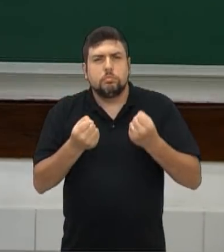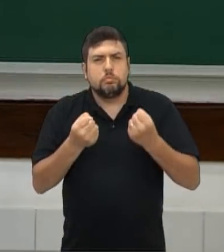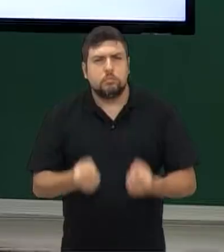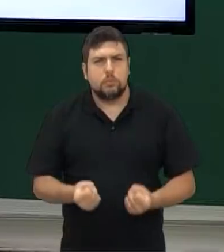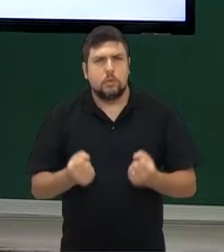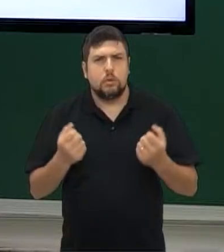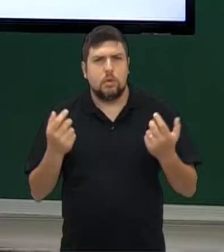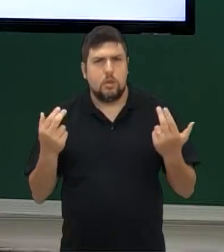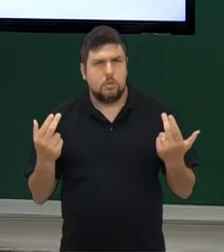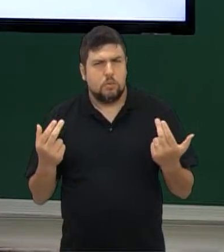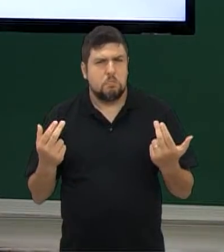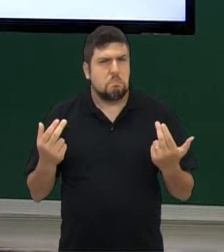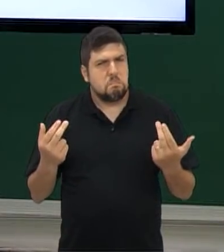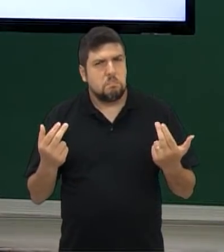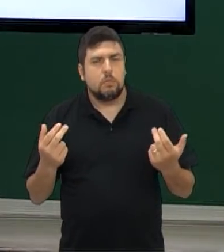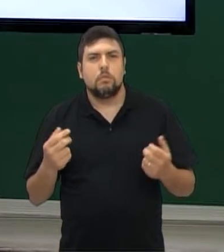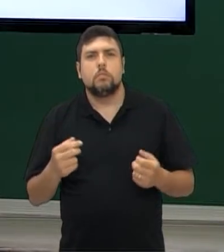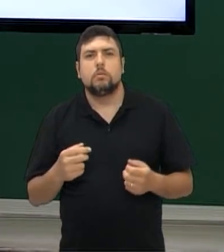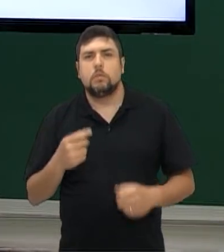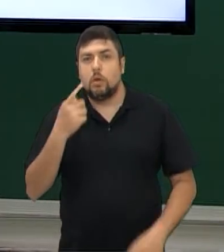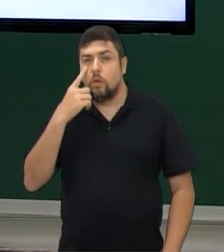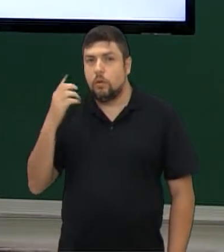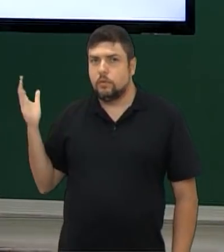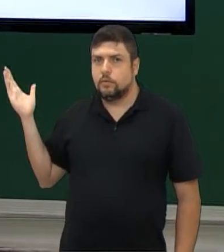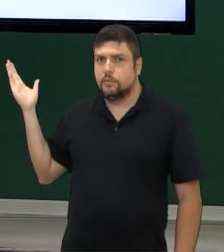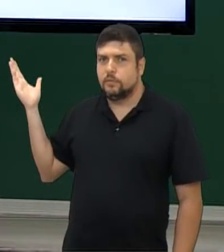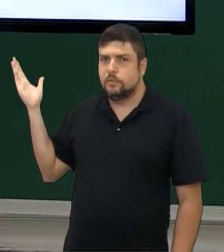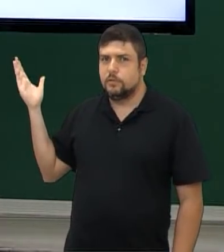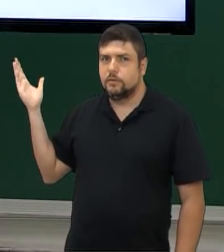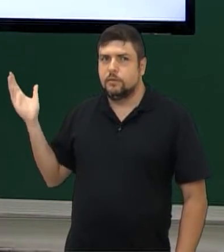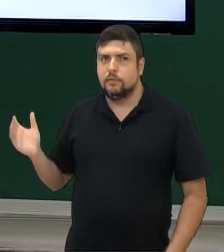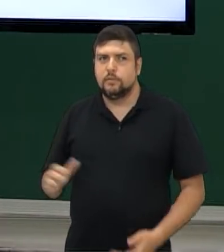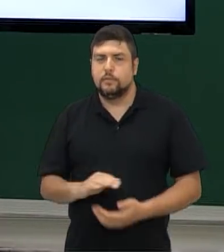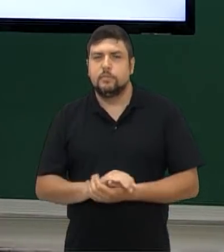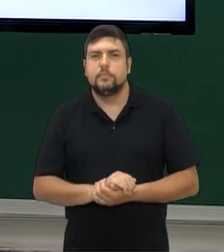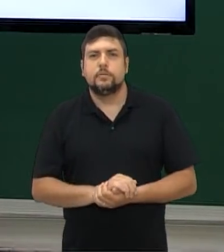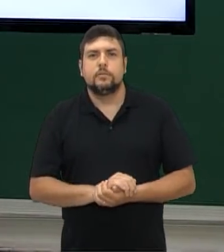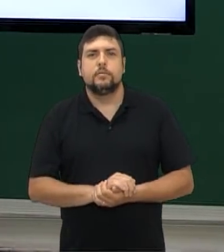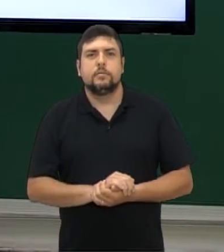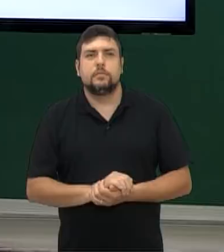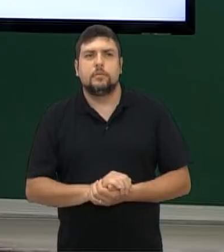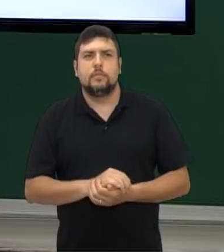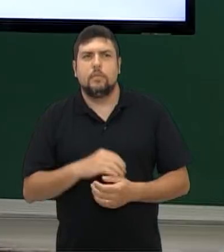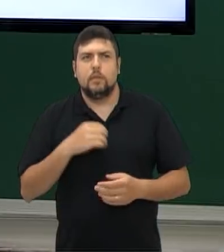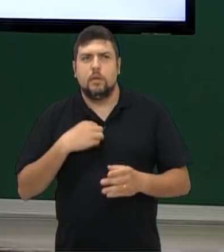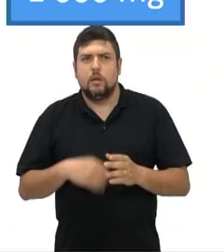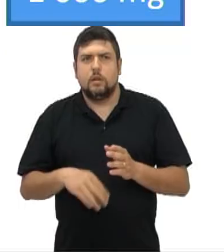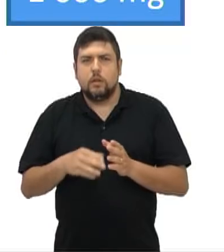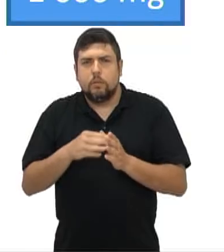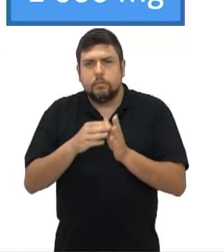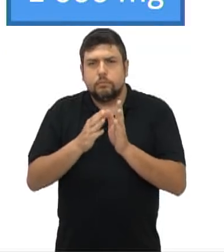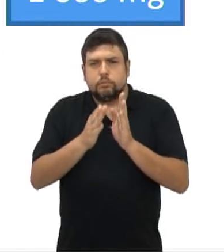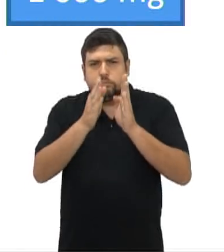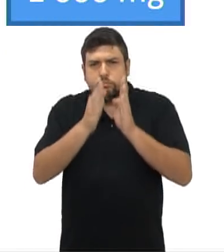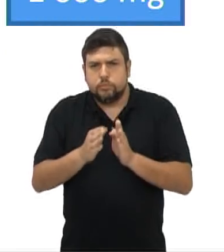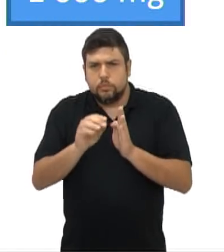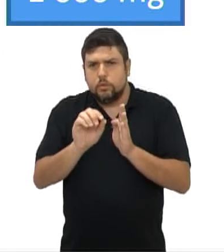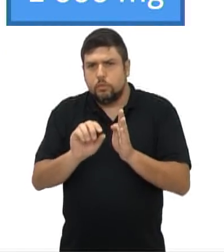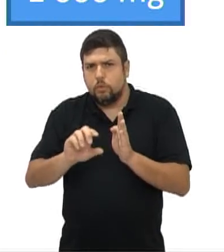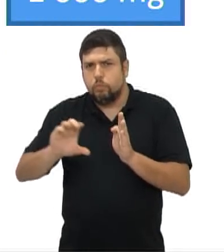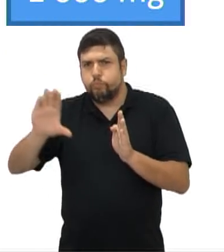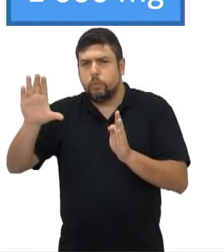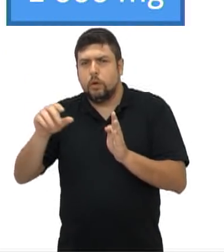lá. Unidade de massa. Tem o quadro aqui. Eu tenho múltiplos e tenho submúltiplos,